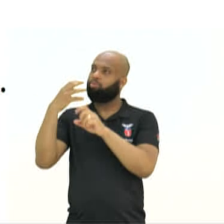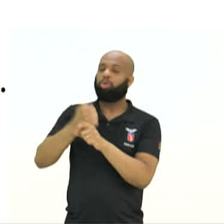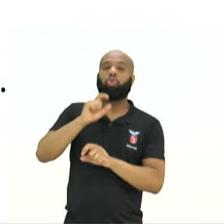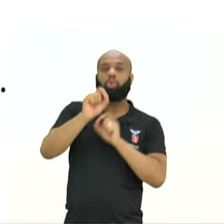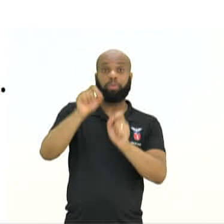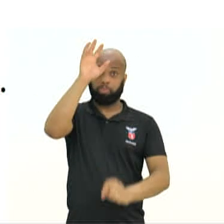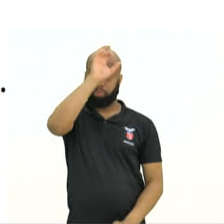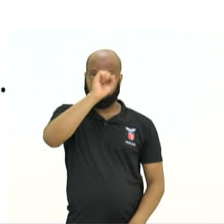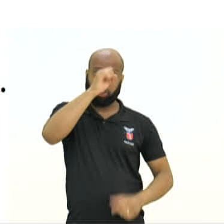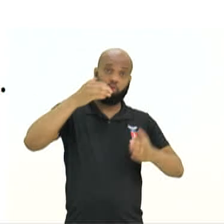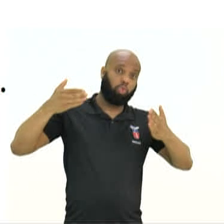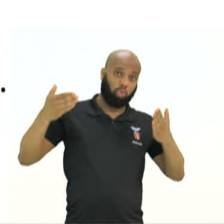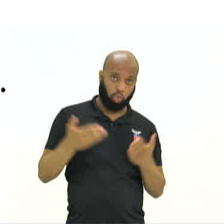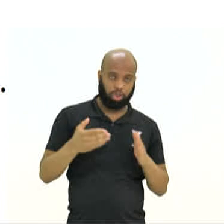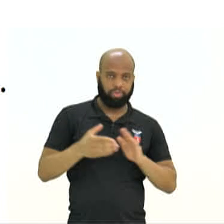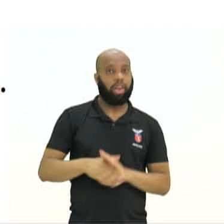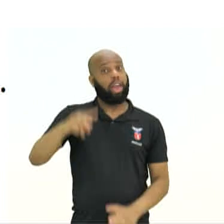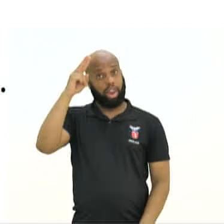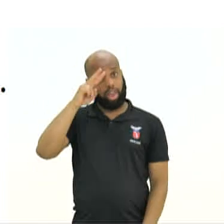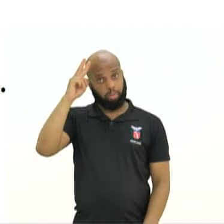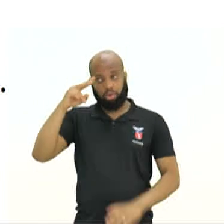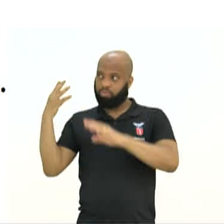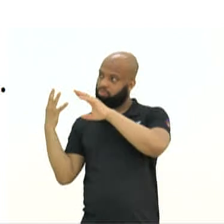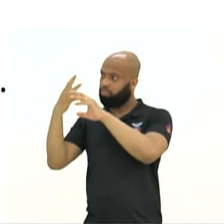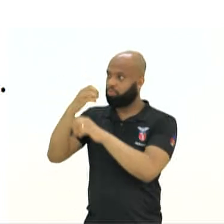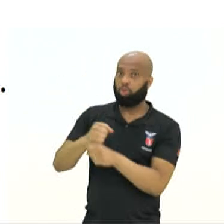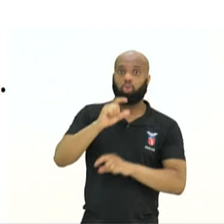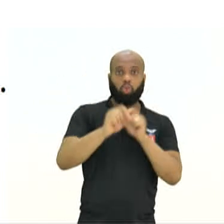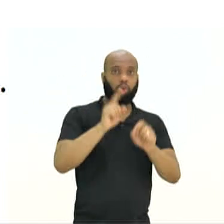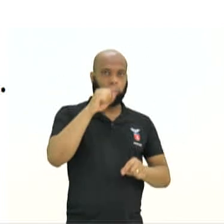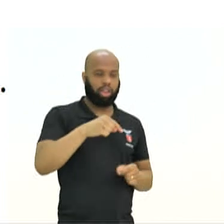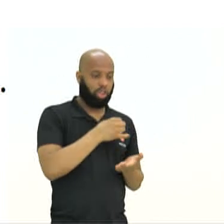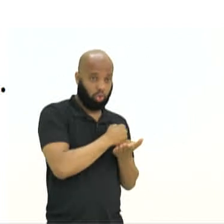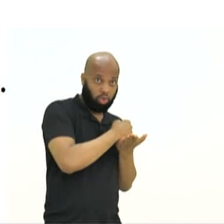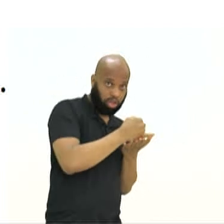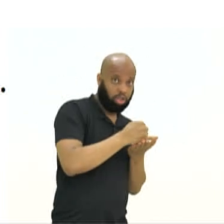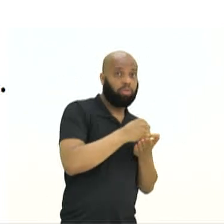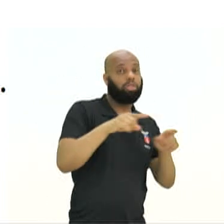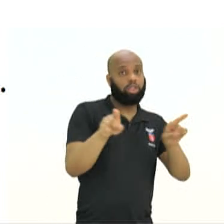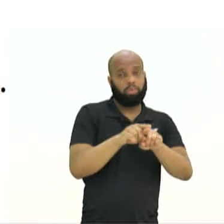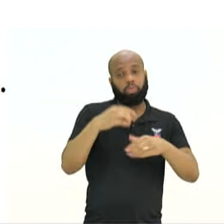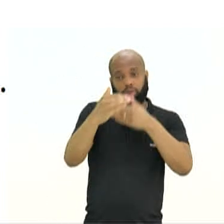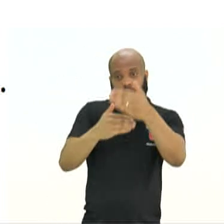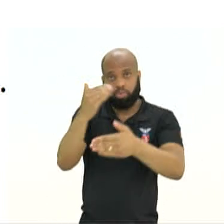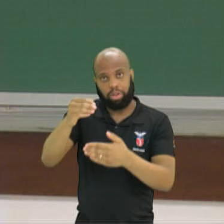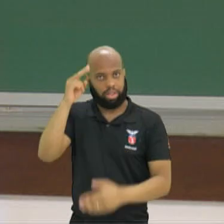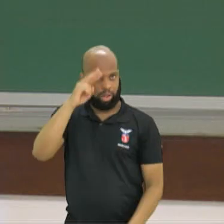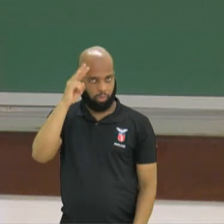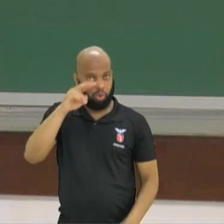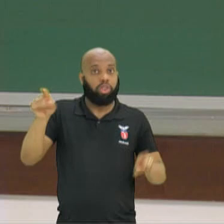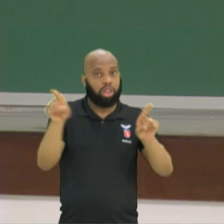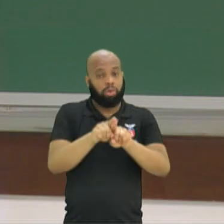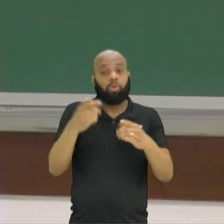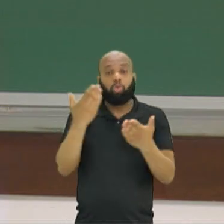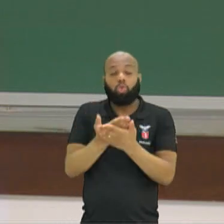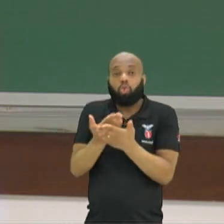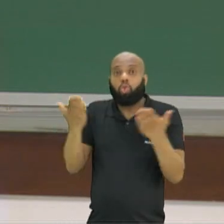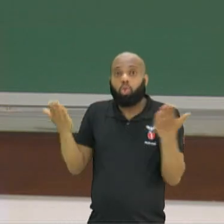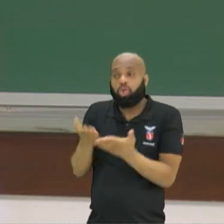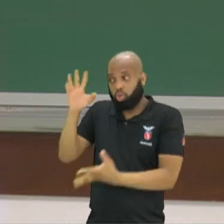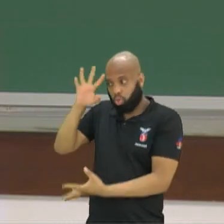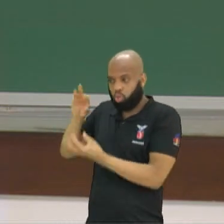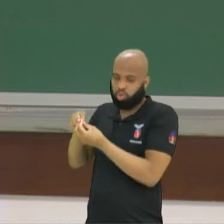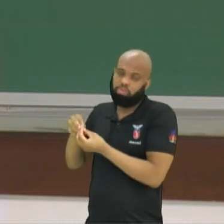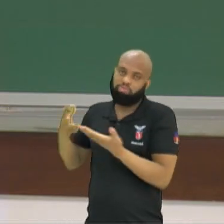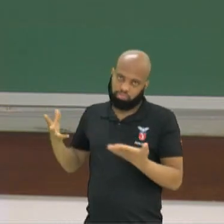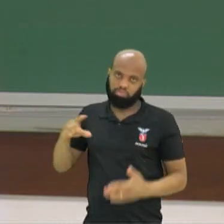de hoje? Revisamos as duas partes de uma dissertação, introdução e desenvolvimento, e também vimos a conclusão, que foi